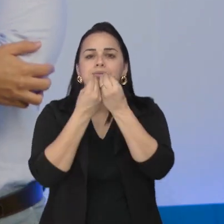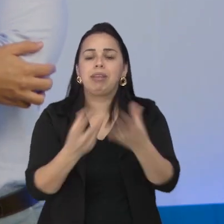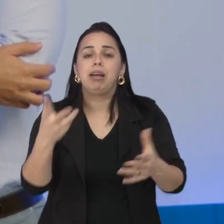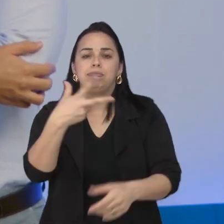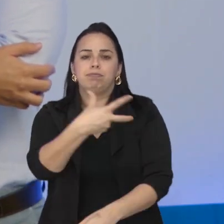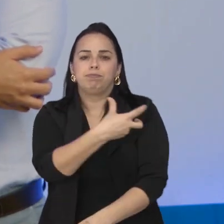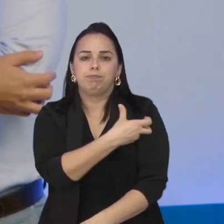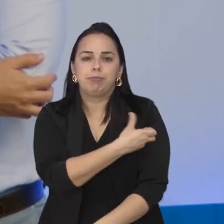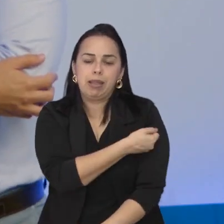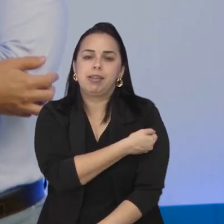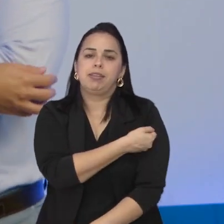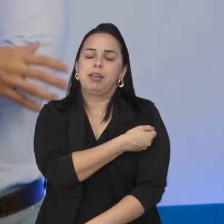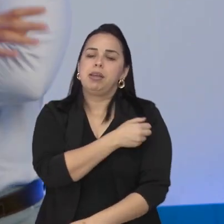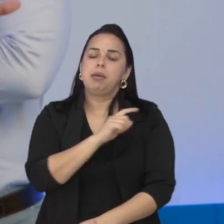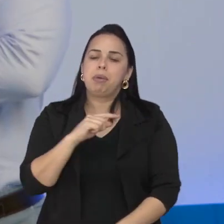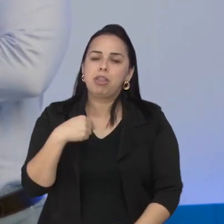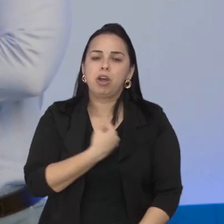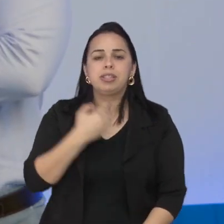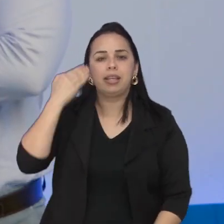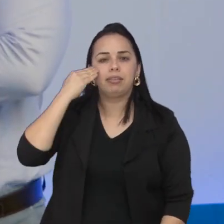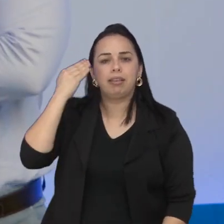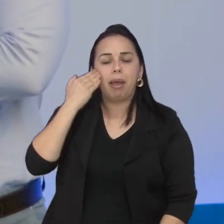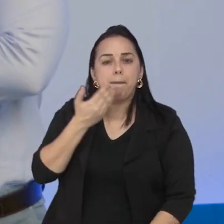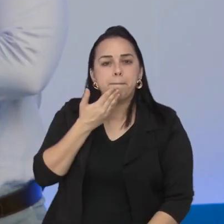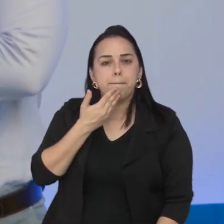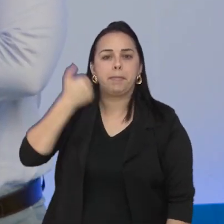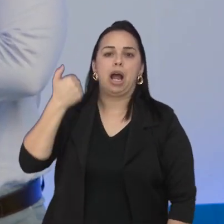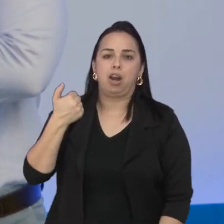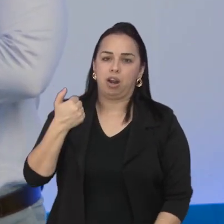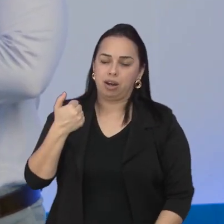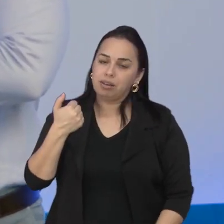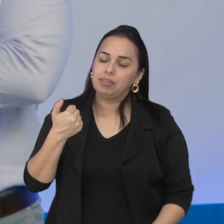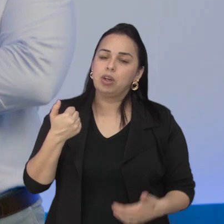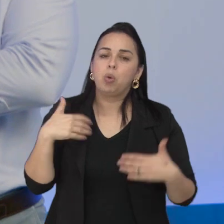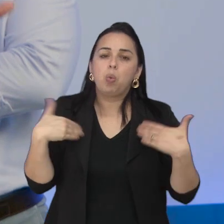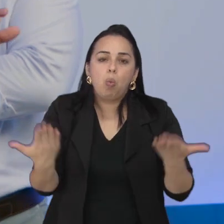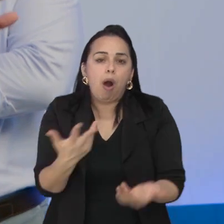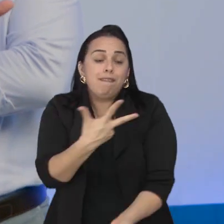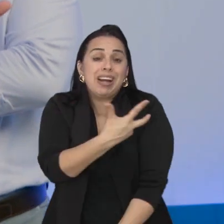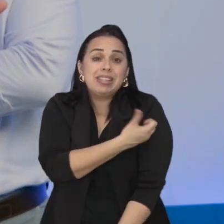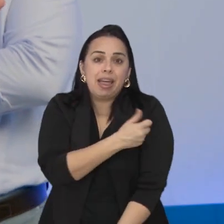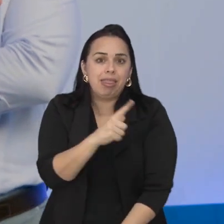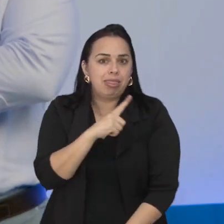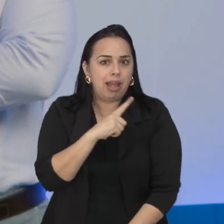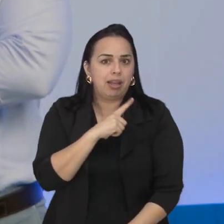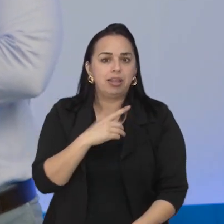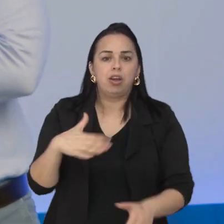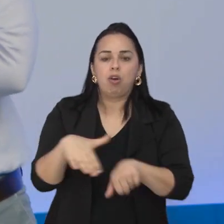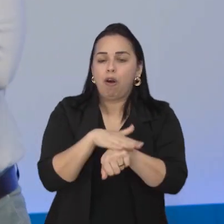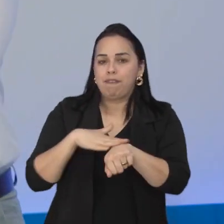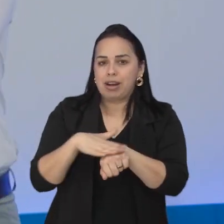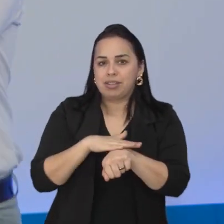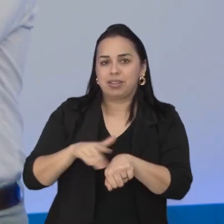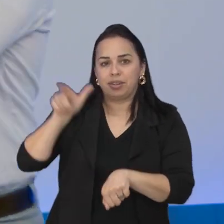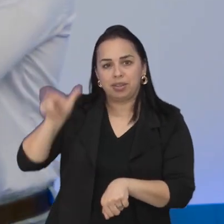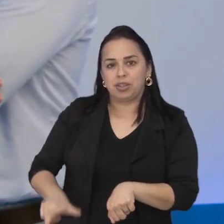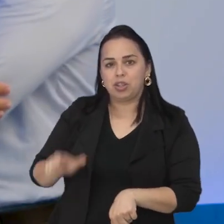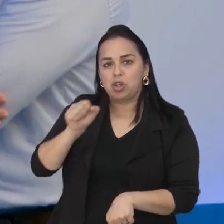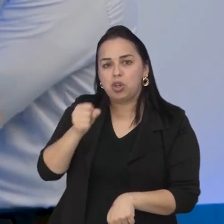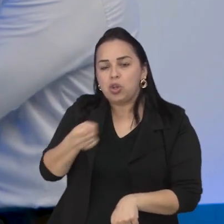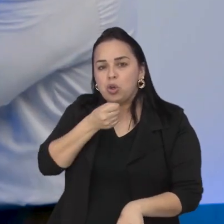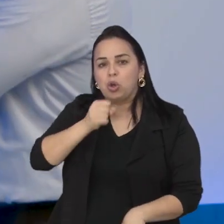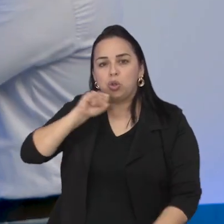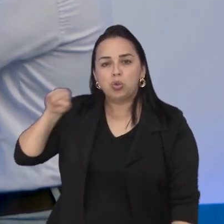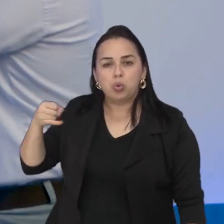cartão de vacinação em dia. E para ajudar a gente a entender melhor sobre essas campanhas e vacinas disponíveis na rede pública, eu converso agora